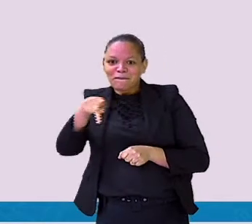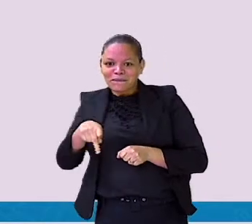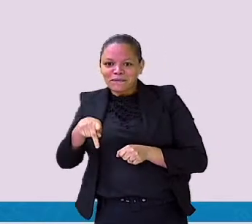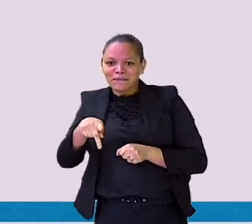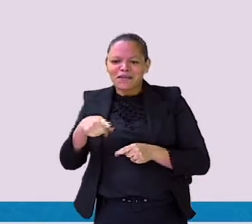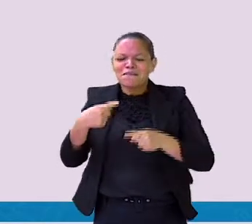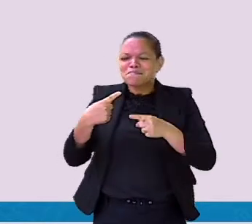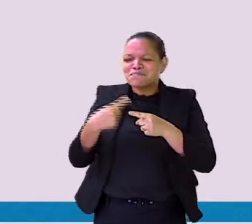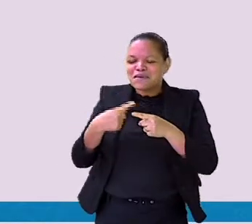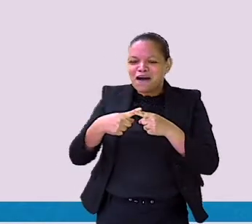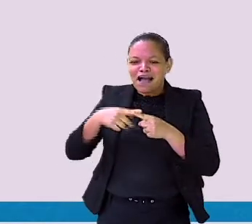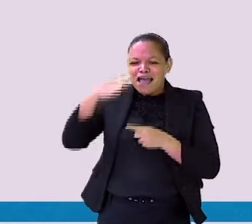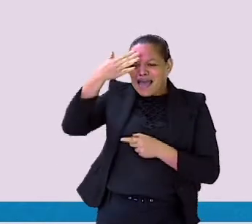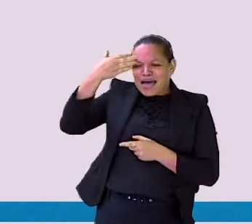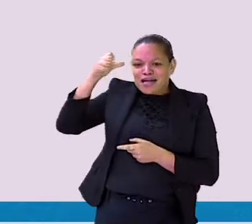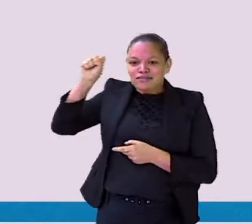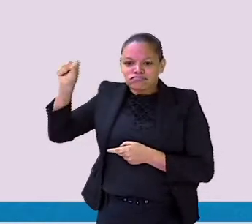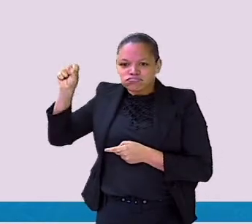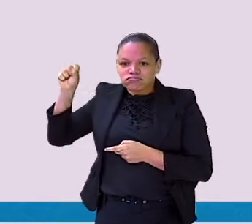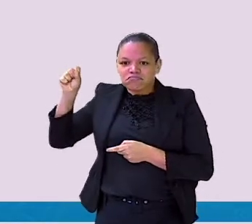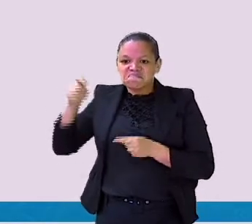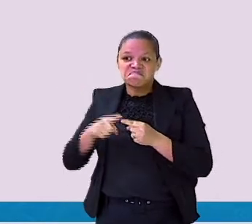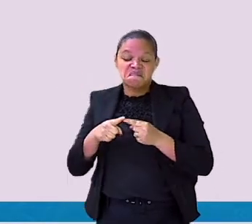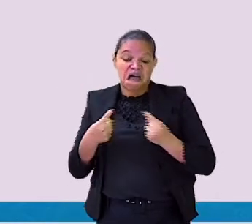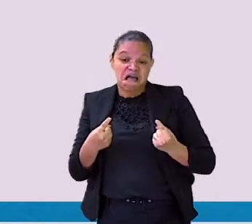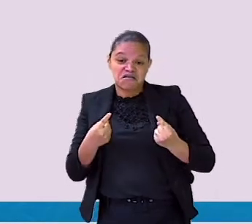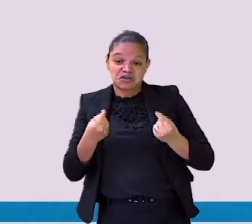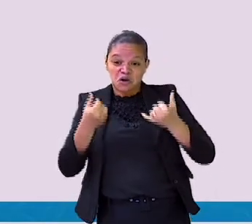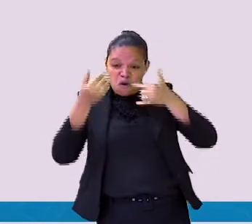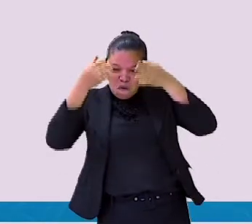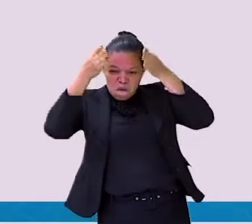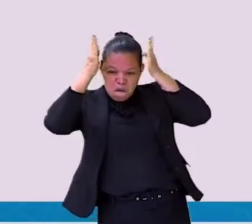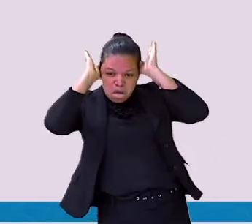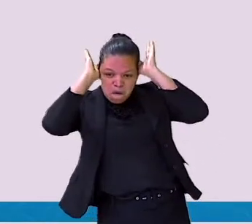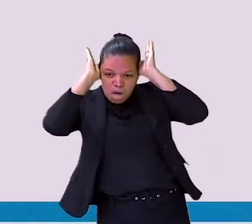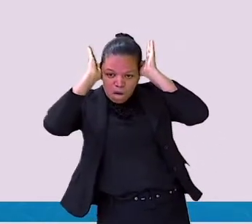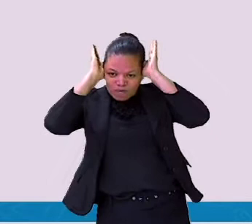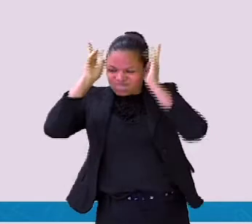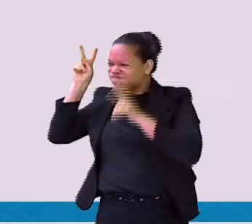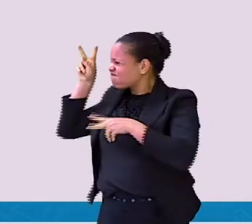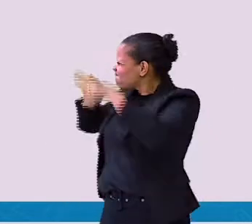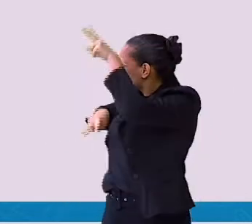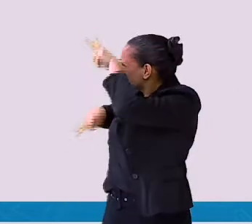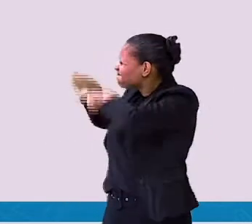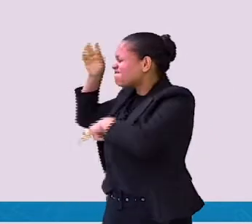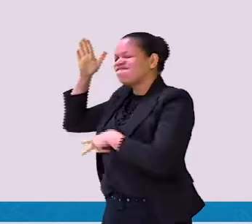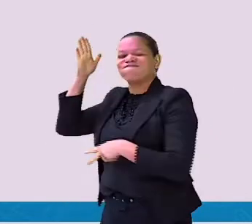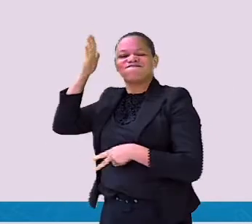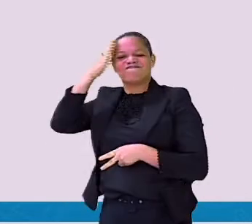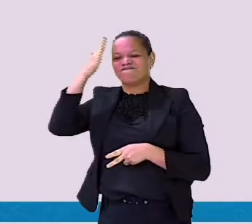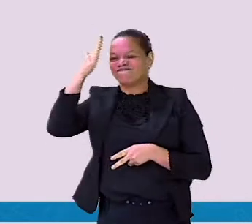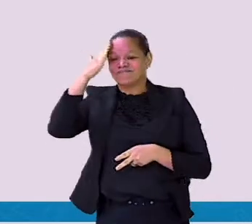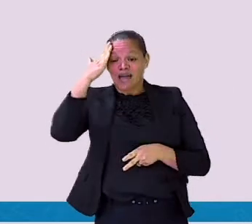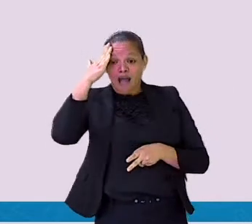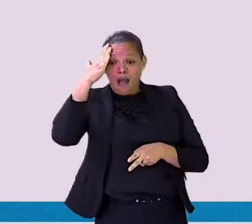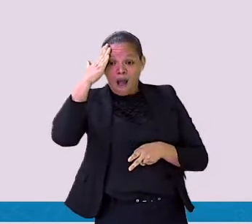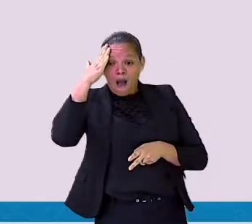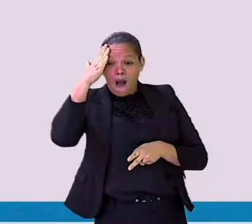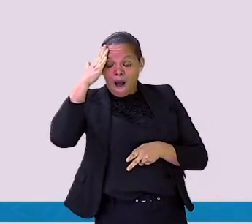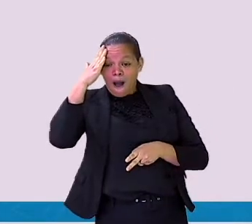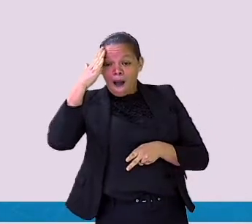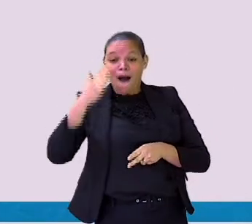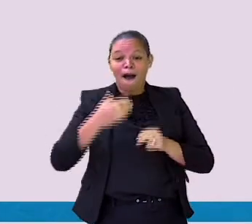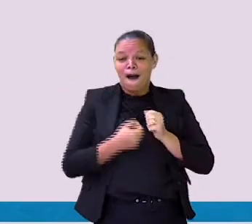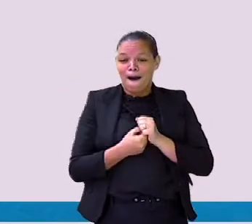não sabe ler. A preguiça dorme o tempo todo e até hoje nada aprendeu.